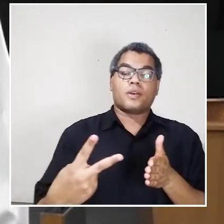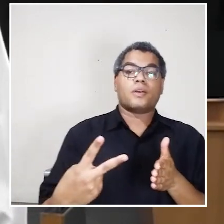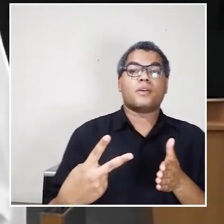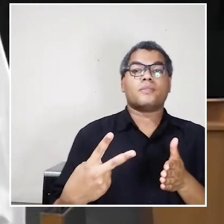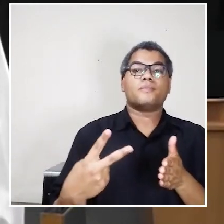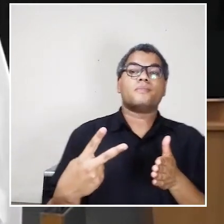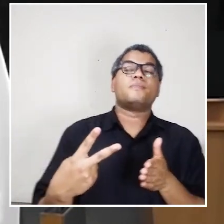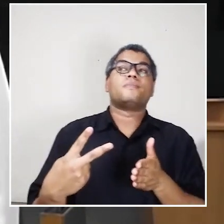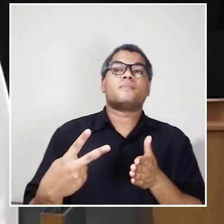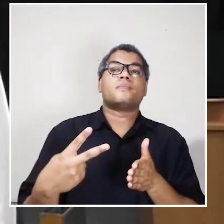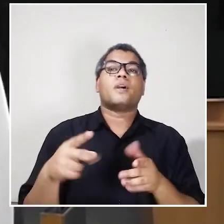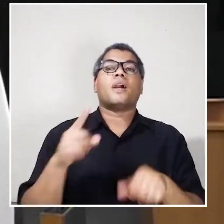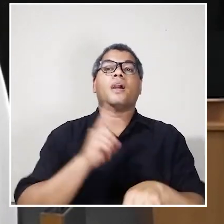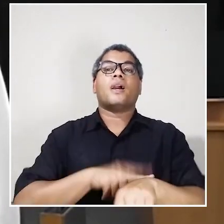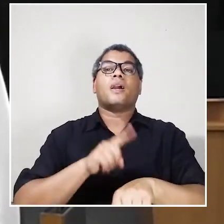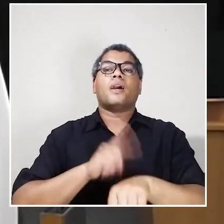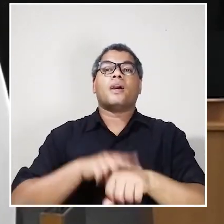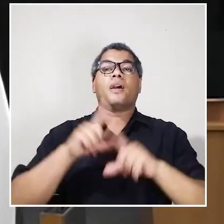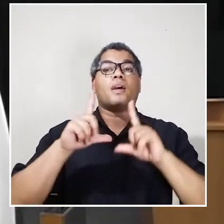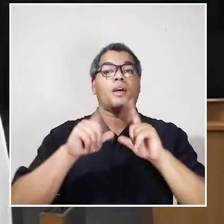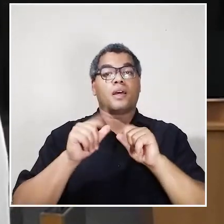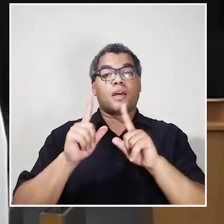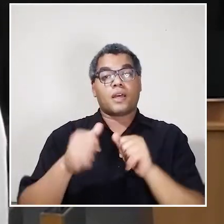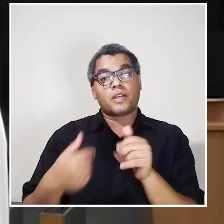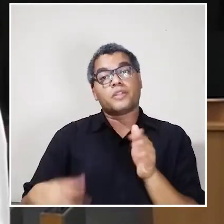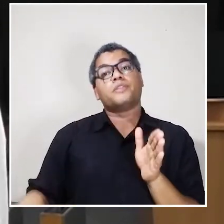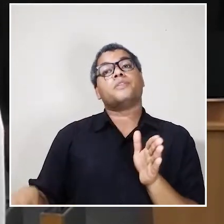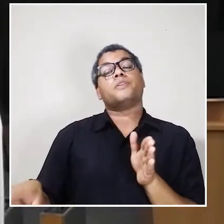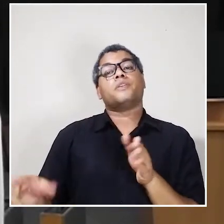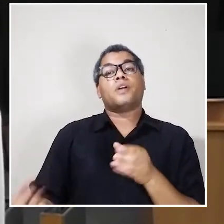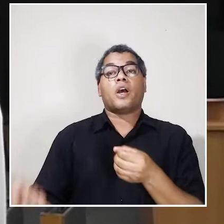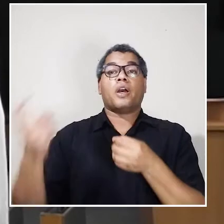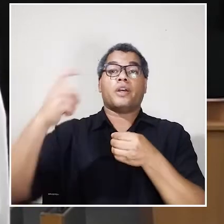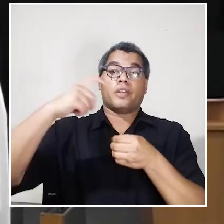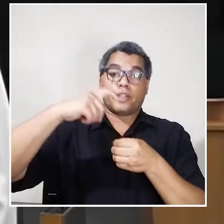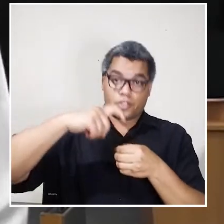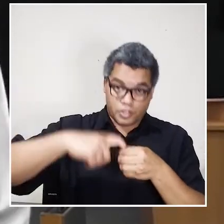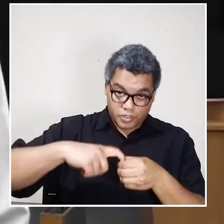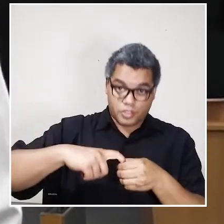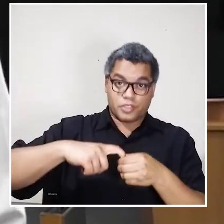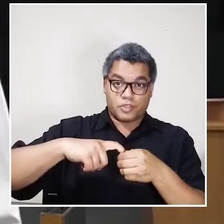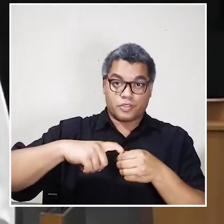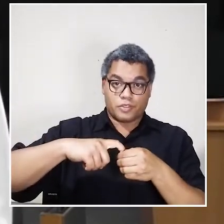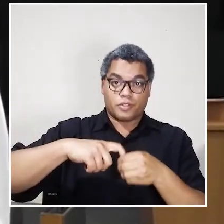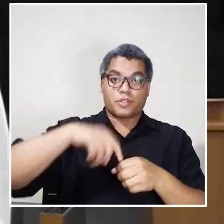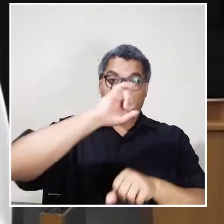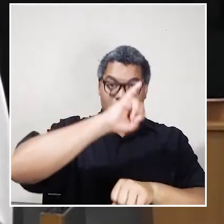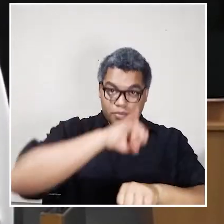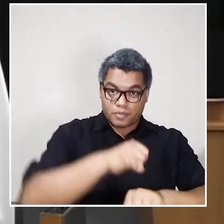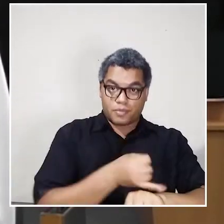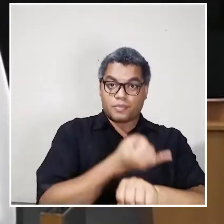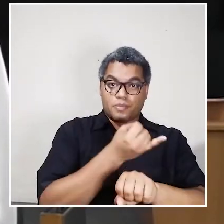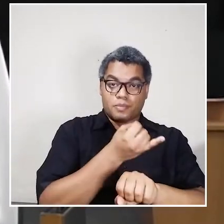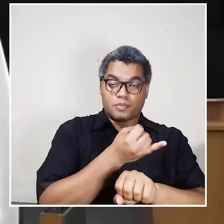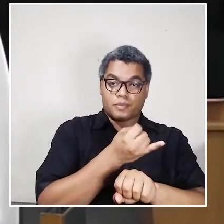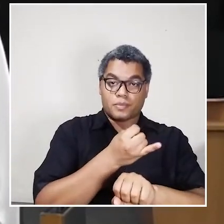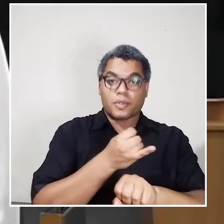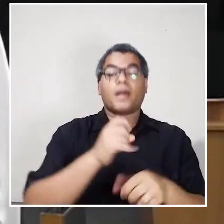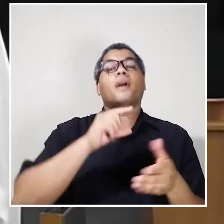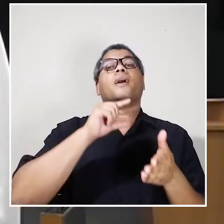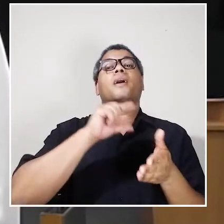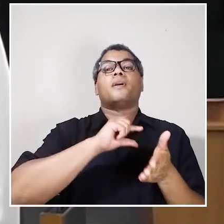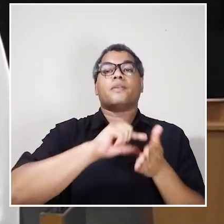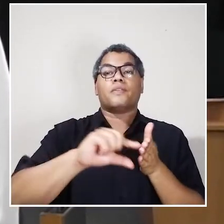que chegou o tempo de Israel voltar para a sua terra, de acabar essa pandemia toda.